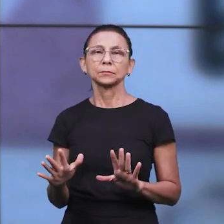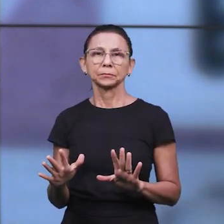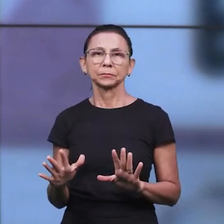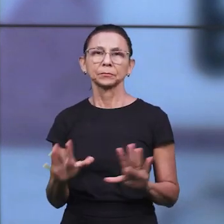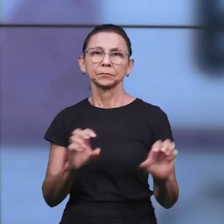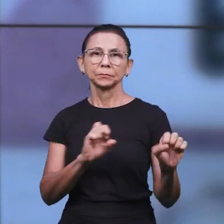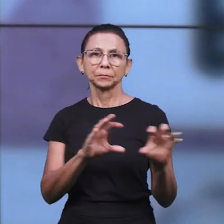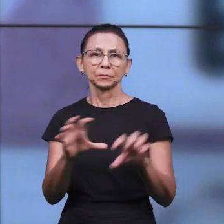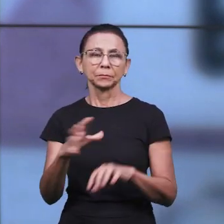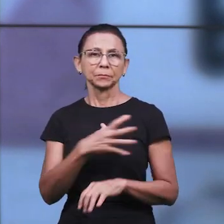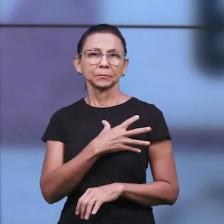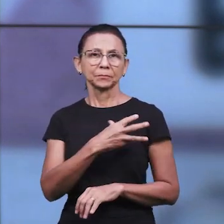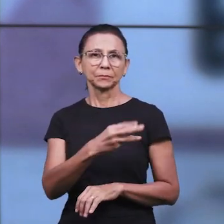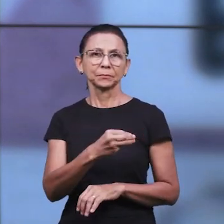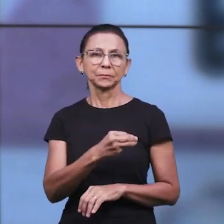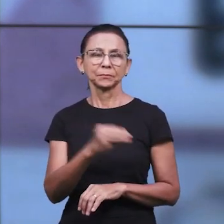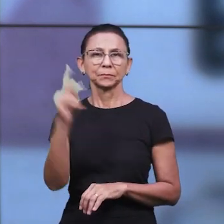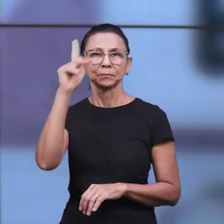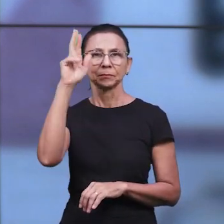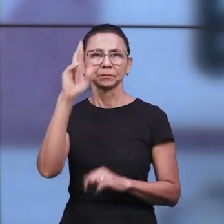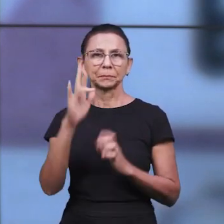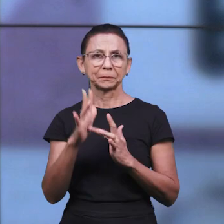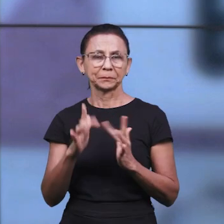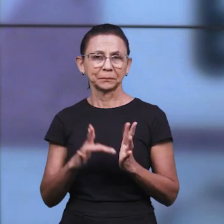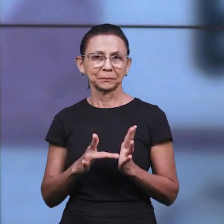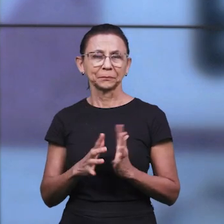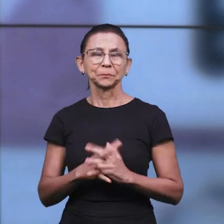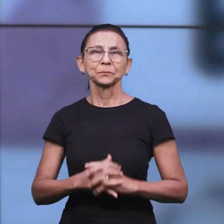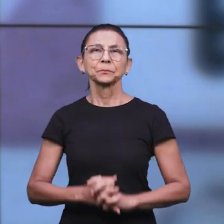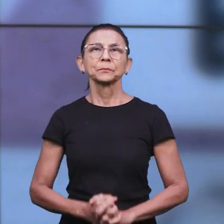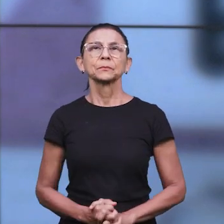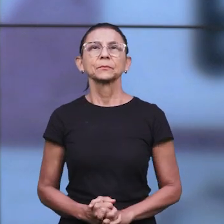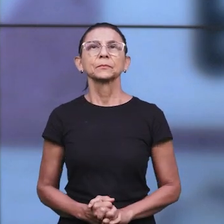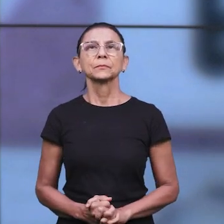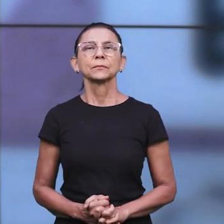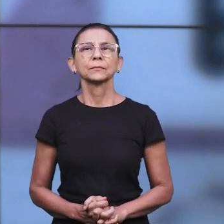abençoando grandemente na educação dos nossos filhos. A paz do Senhor Jesus.